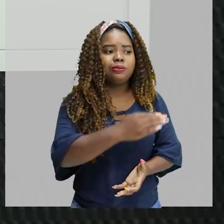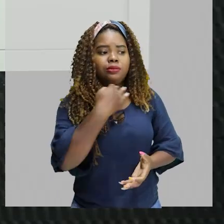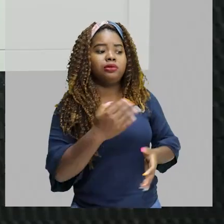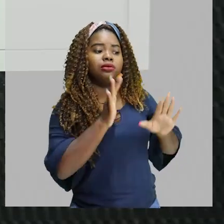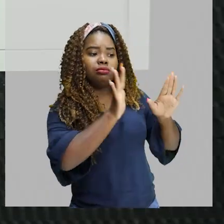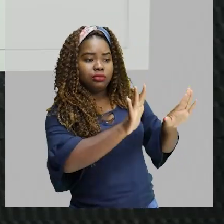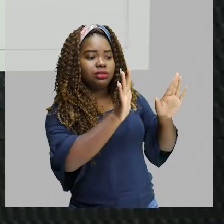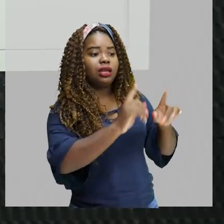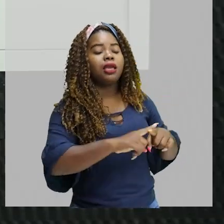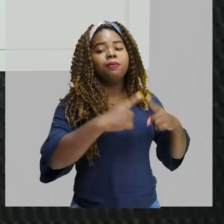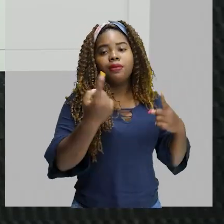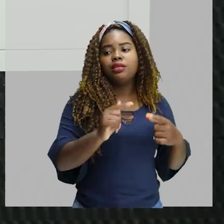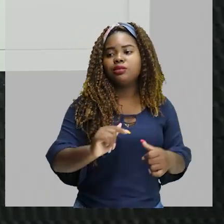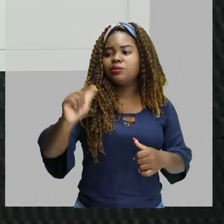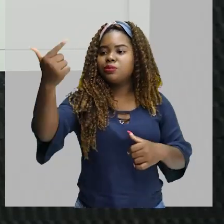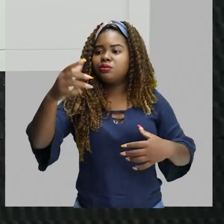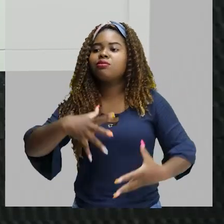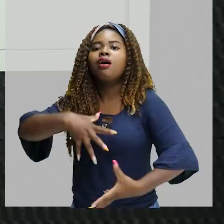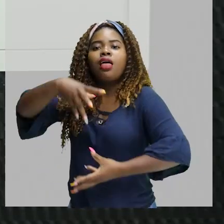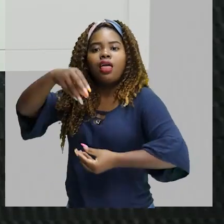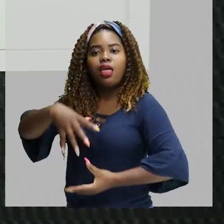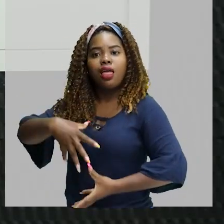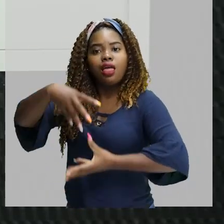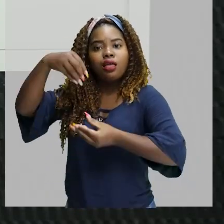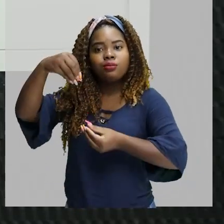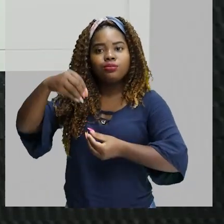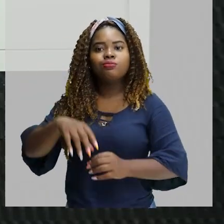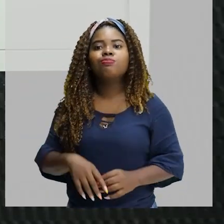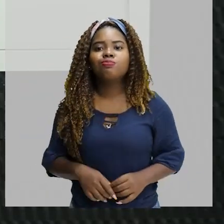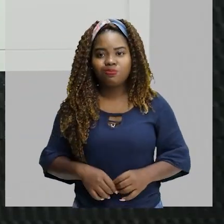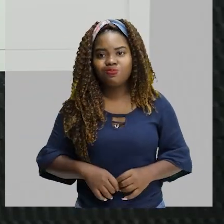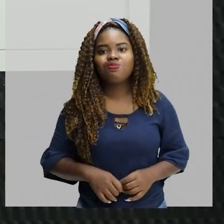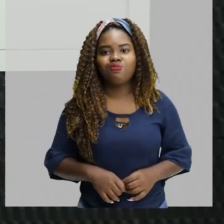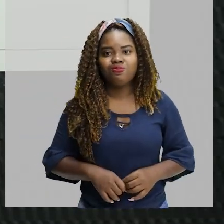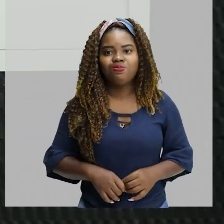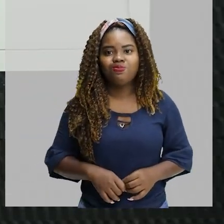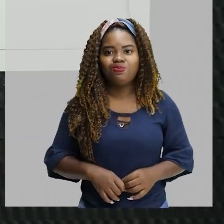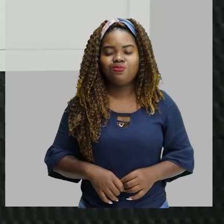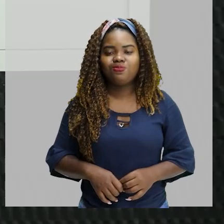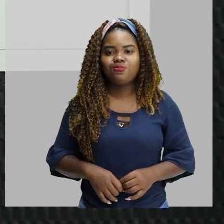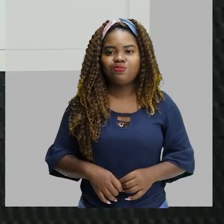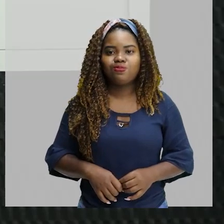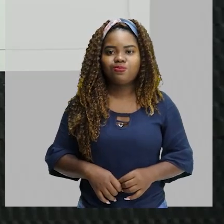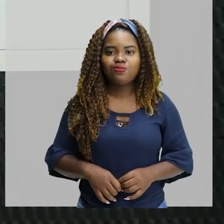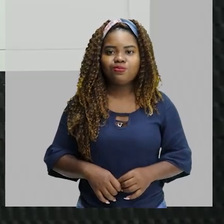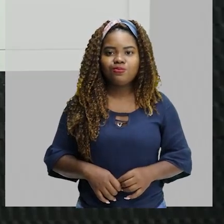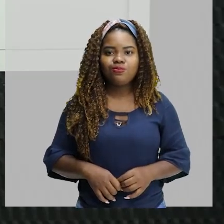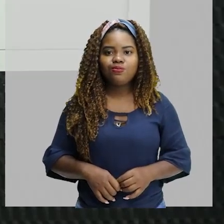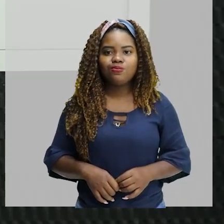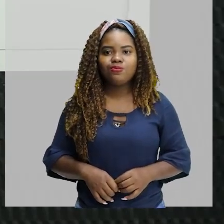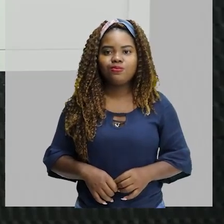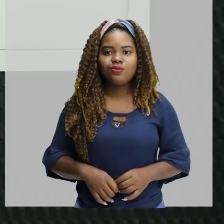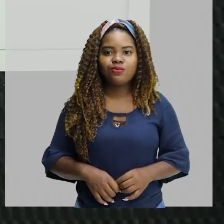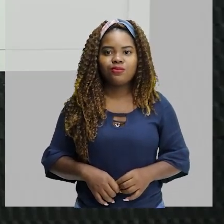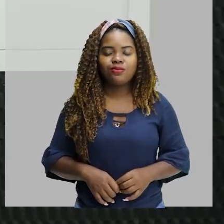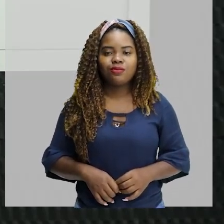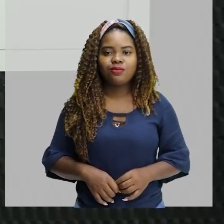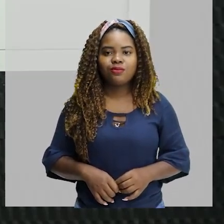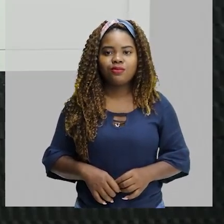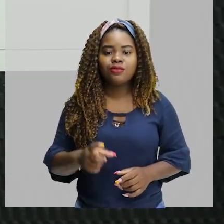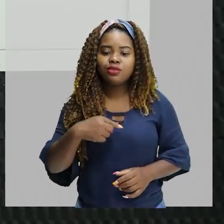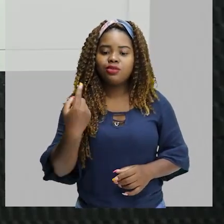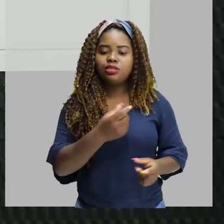tá? É uma passagem apenas, ok? Nós somos